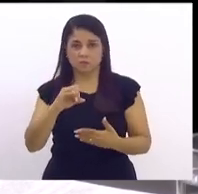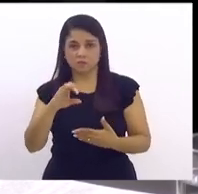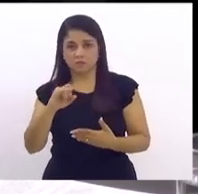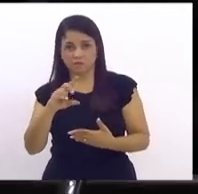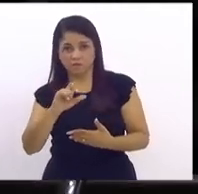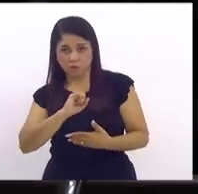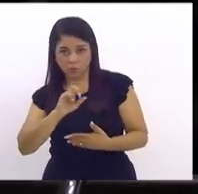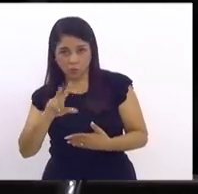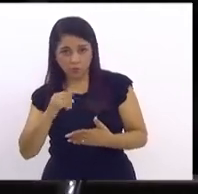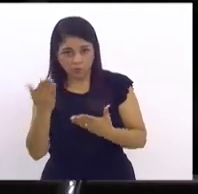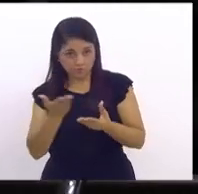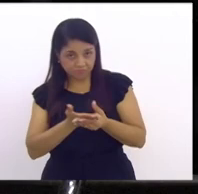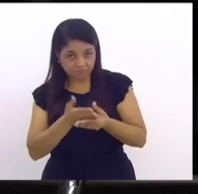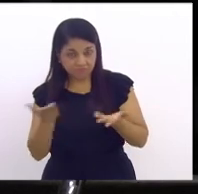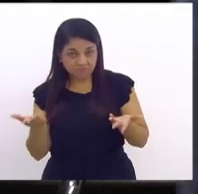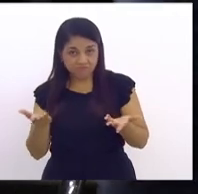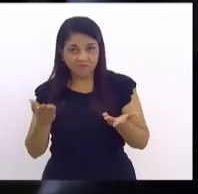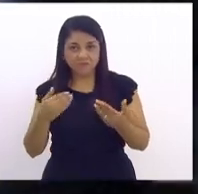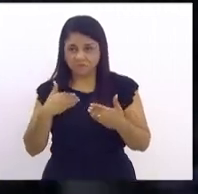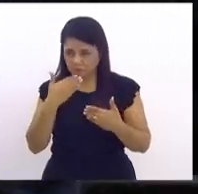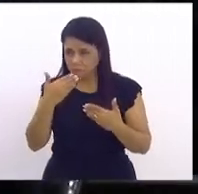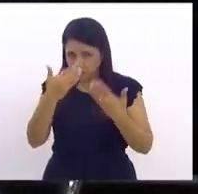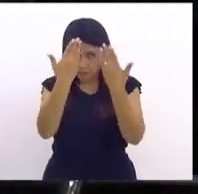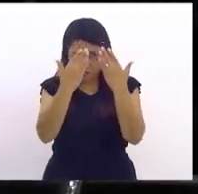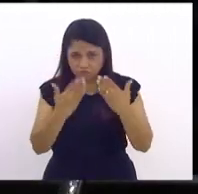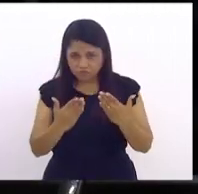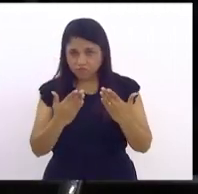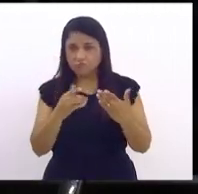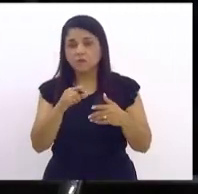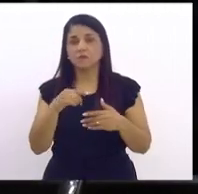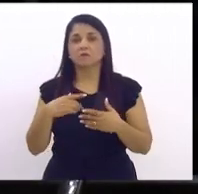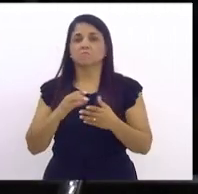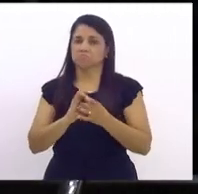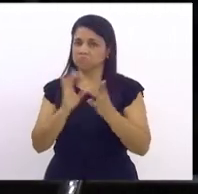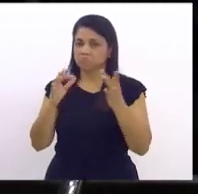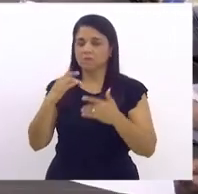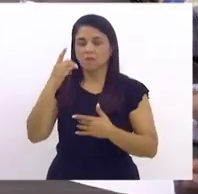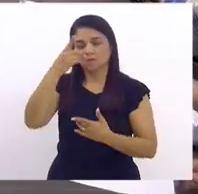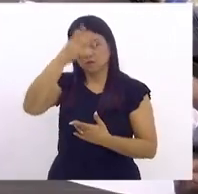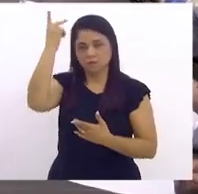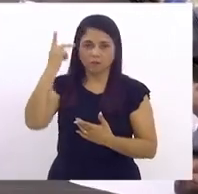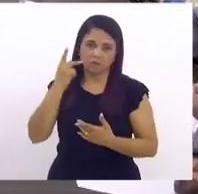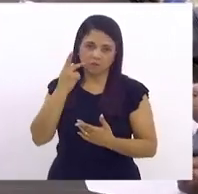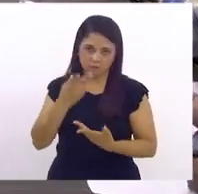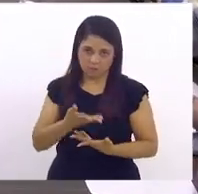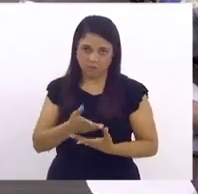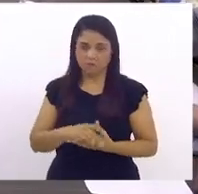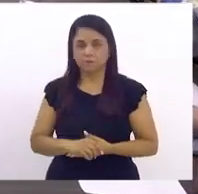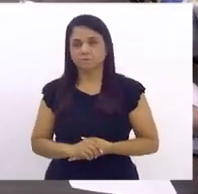me concede, então, vista por uma sessão. Então, vista concedida ao deputado Luiz Paulo.